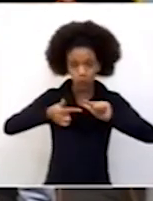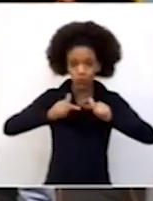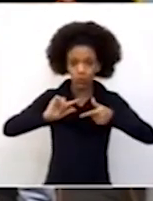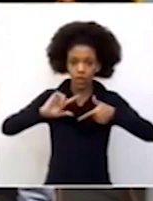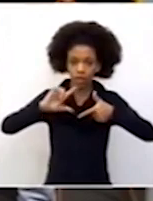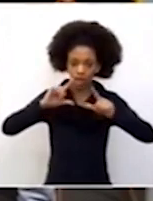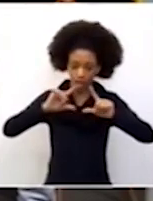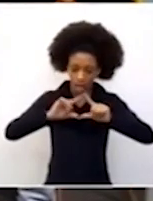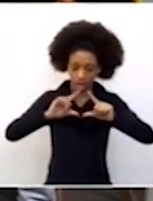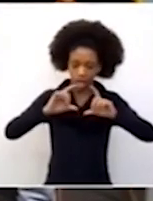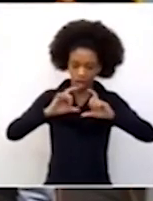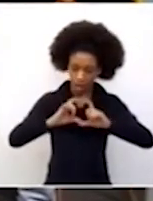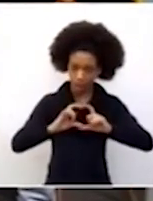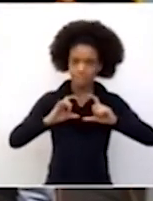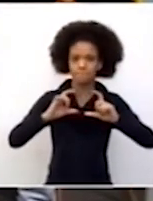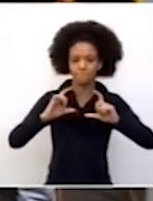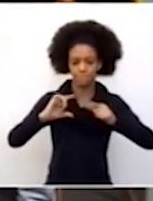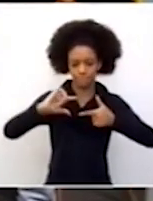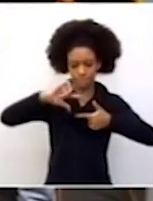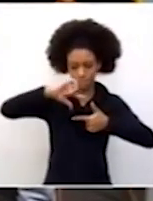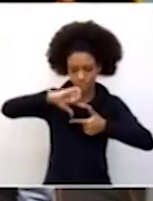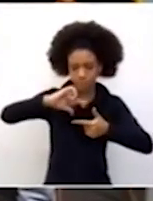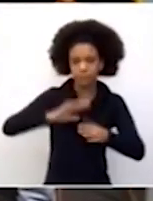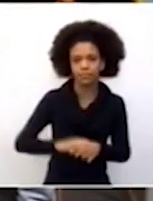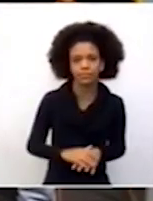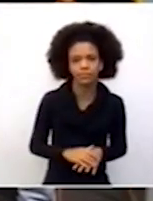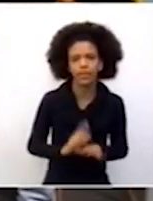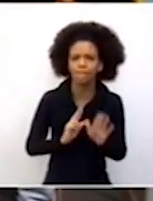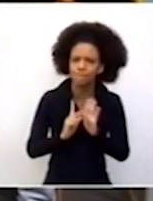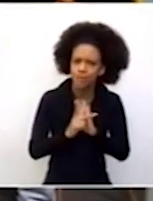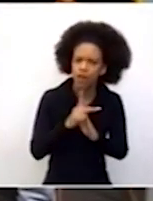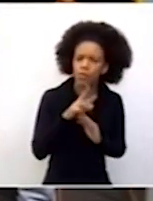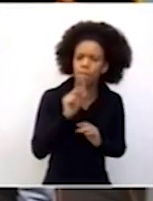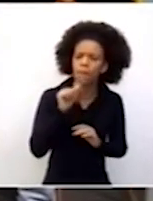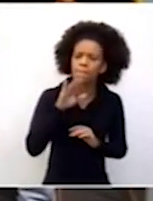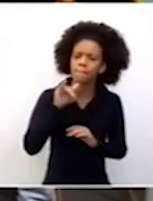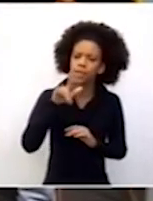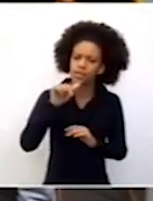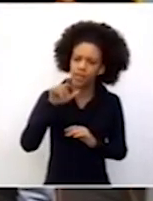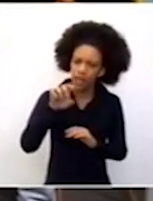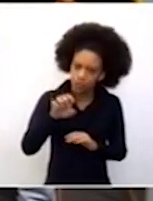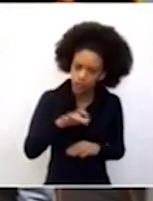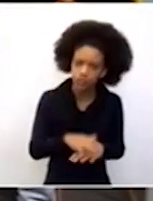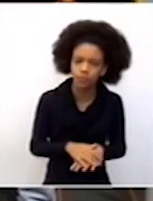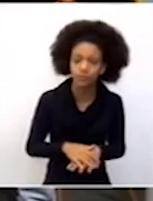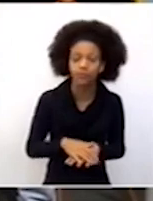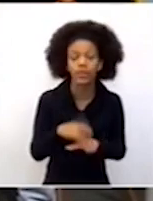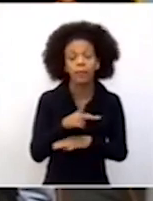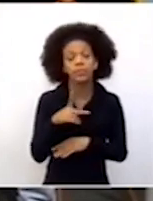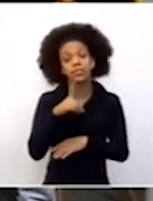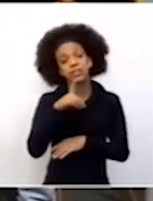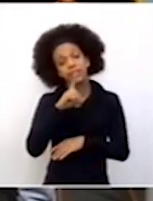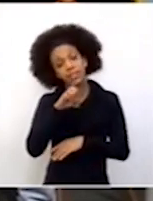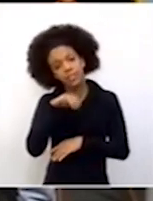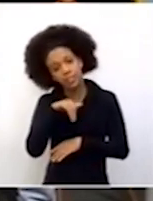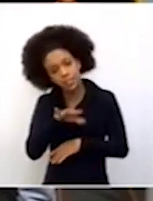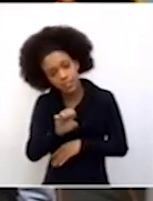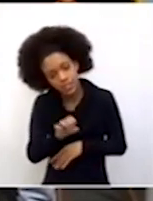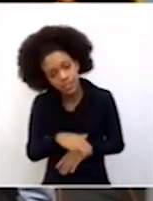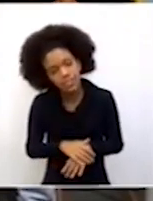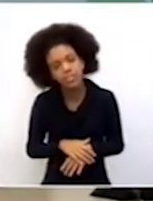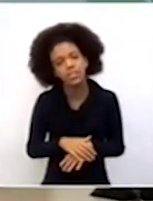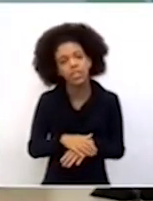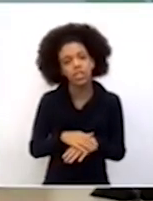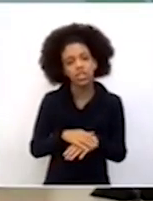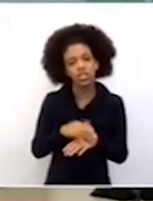Muitos professores colocaram probabilidade. Professora Denise colocou direção.